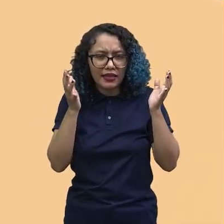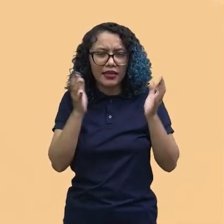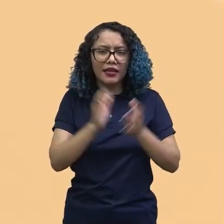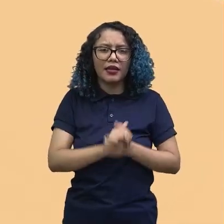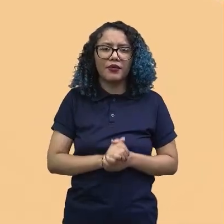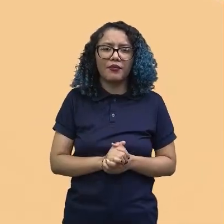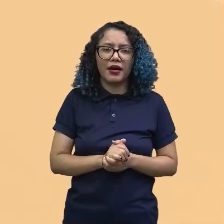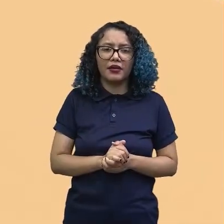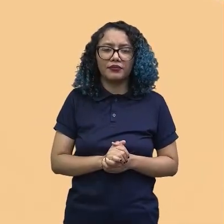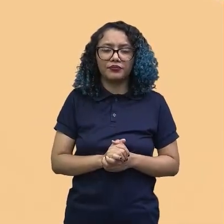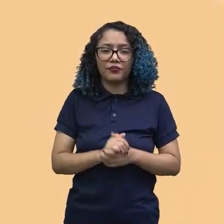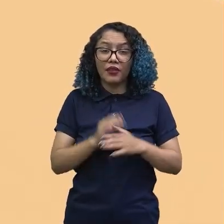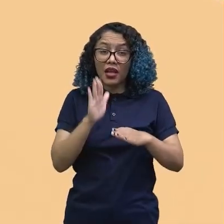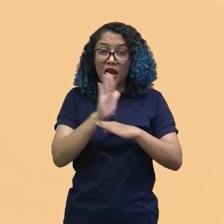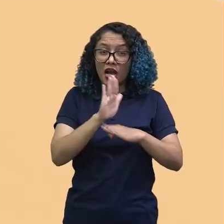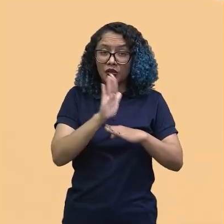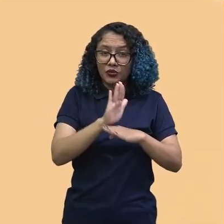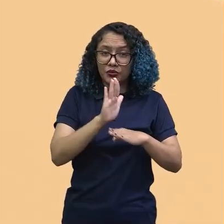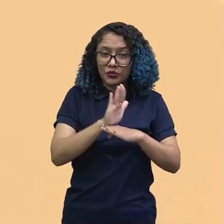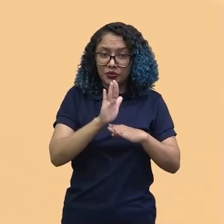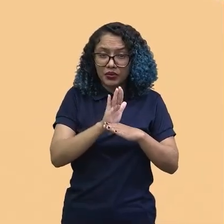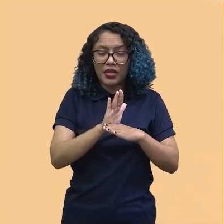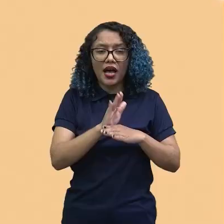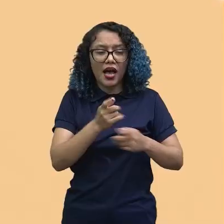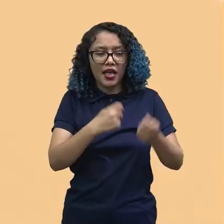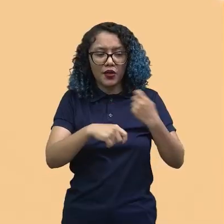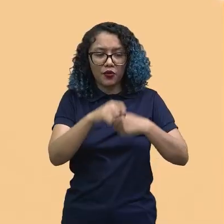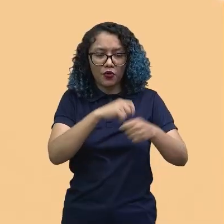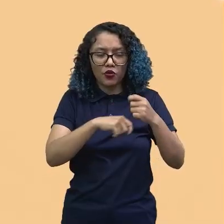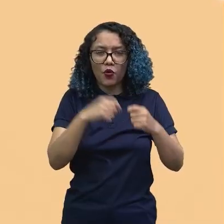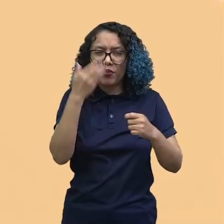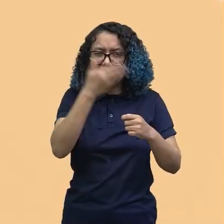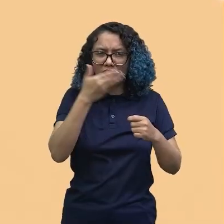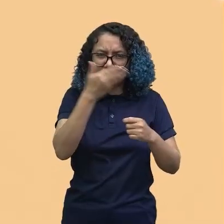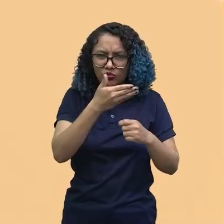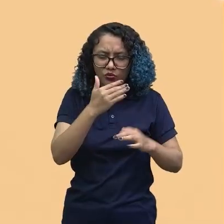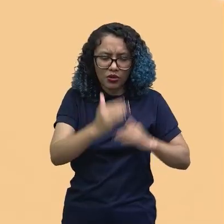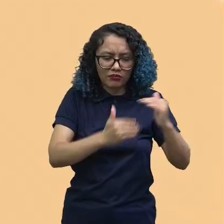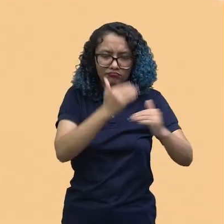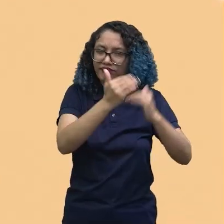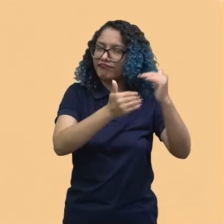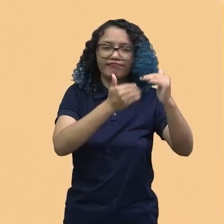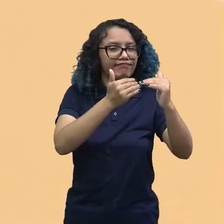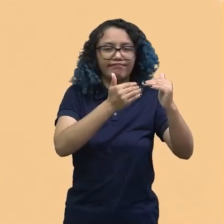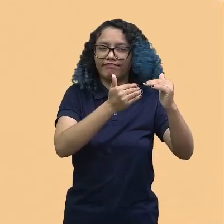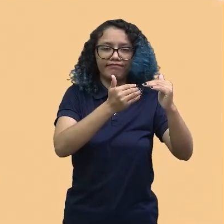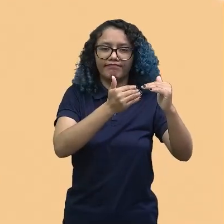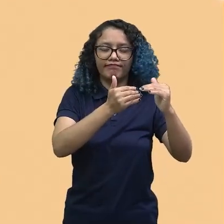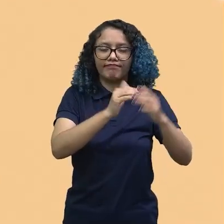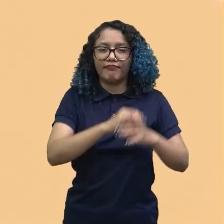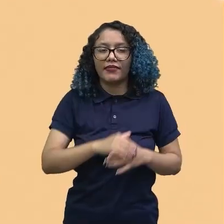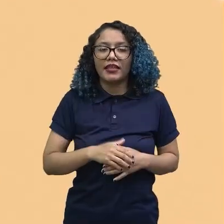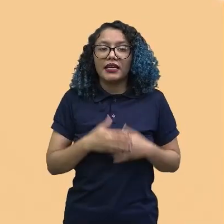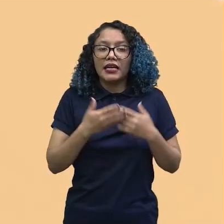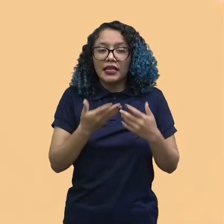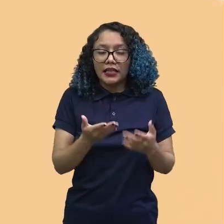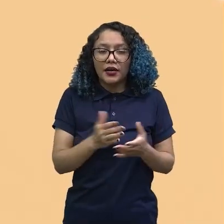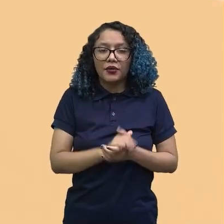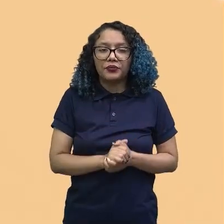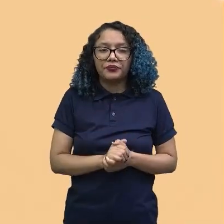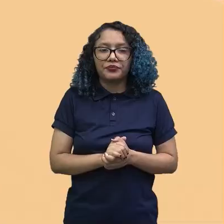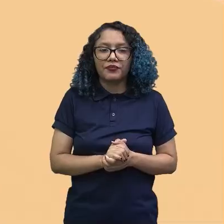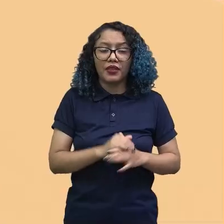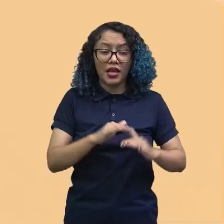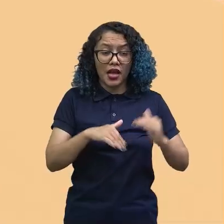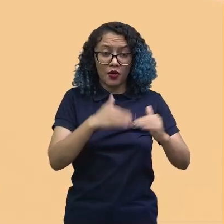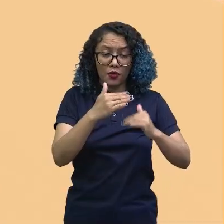não favoreciam o desenvolvimento da economia açucareira. Então, a economia que vai se desenvolver nesse período,